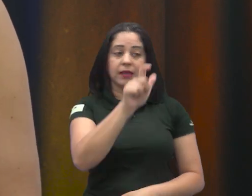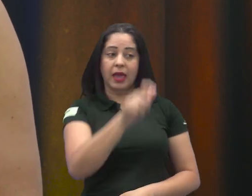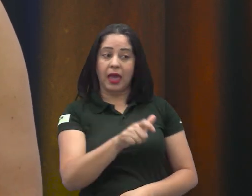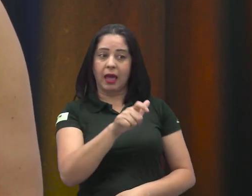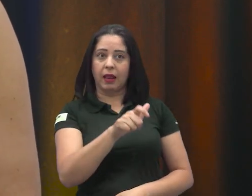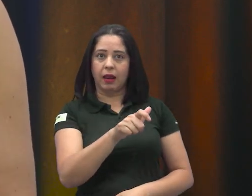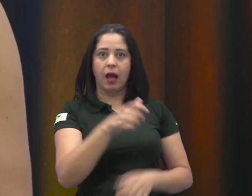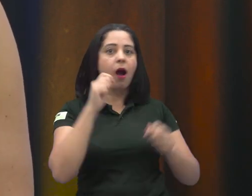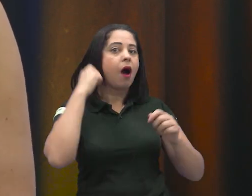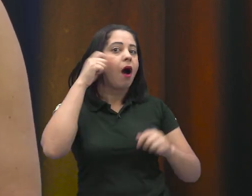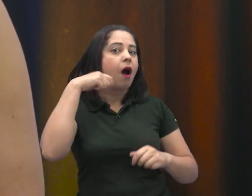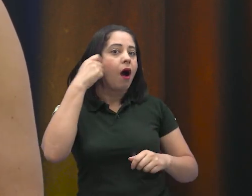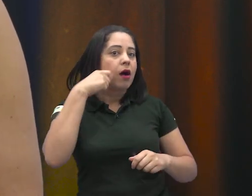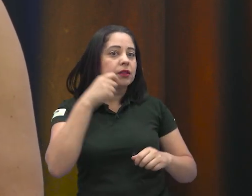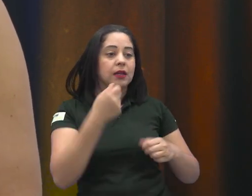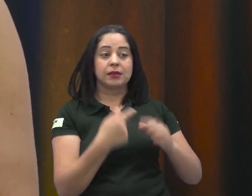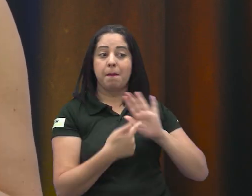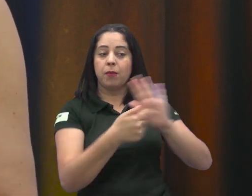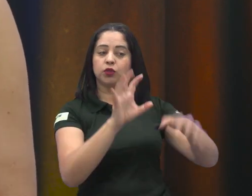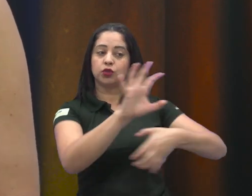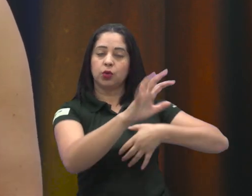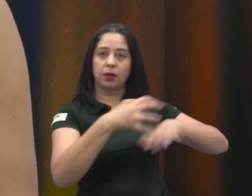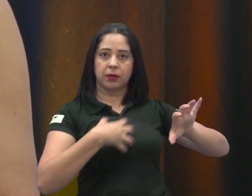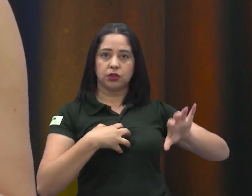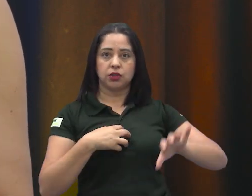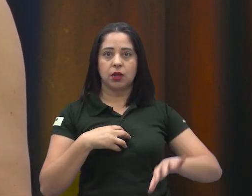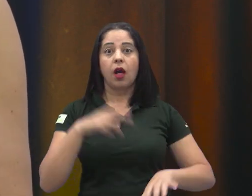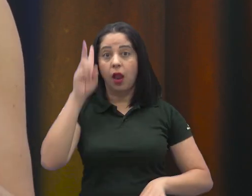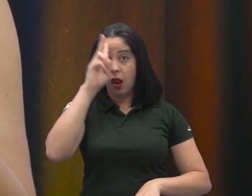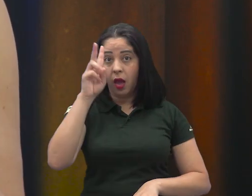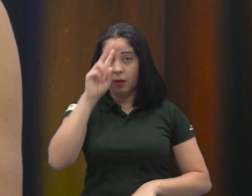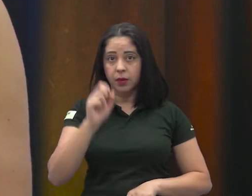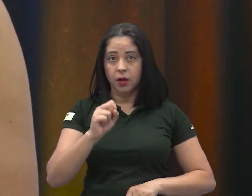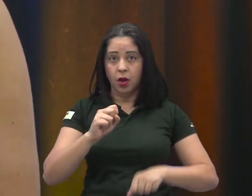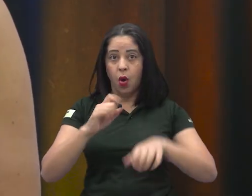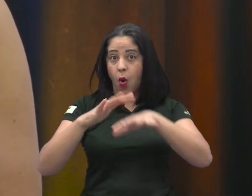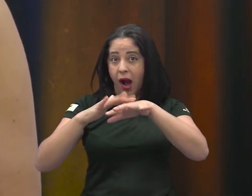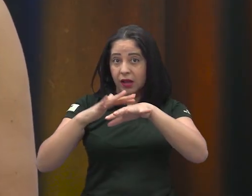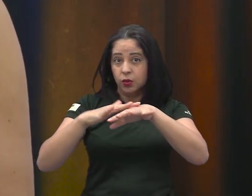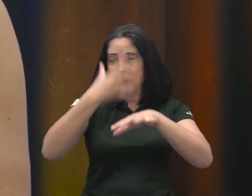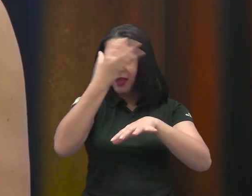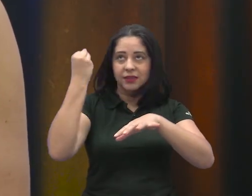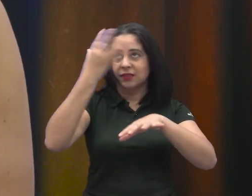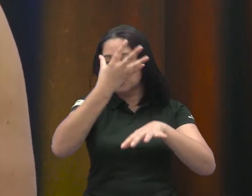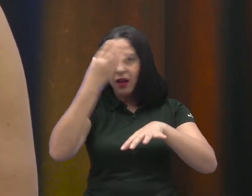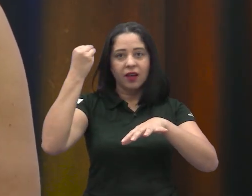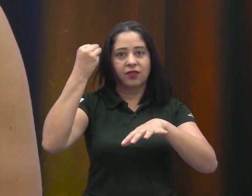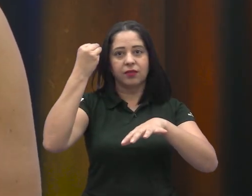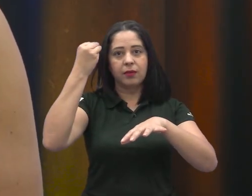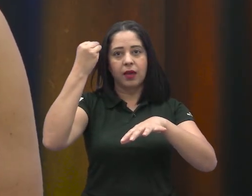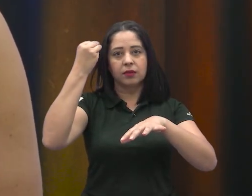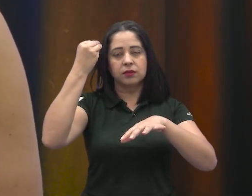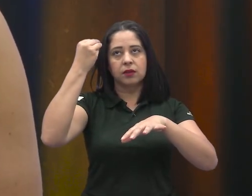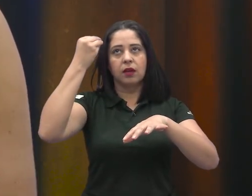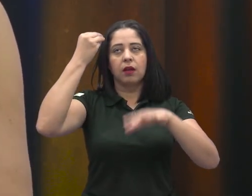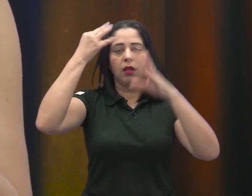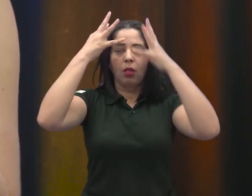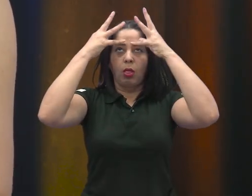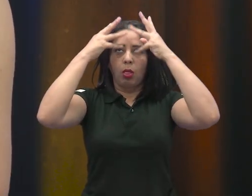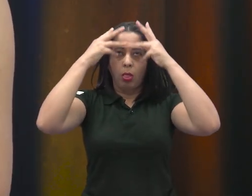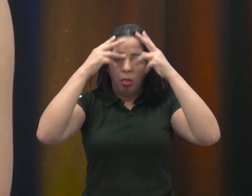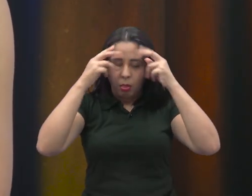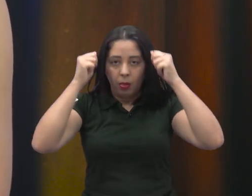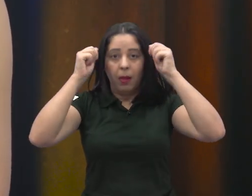nos presenteou com a arte da empatia. Lembre-se, o Alzheimer desafia a memória, mas nunca deve apagar o afeto.